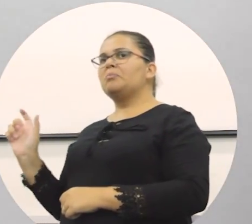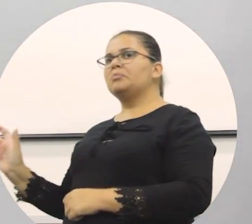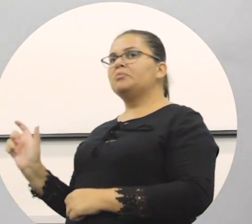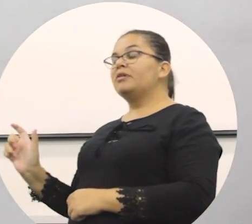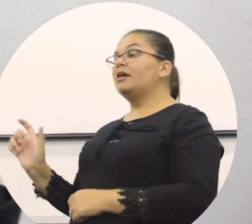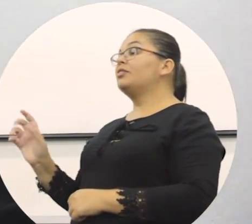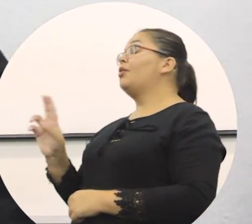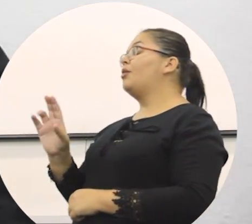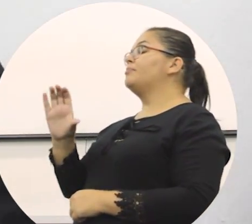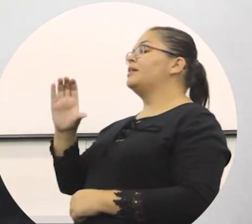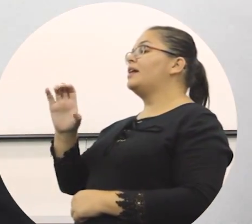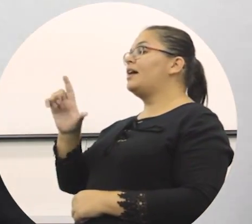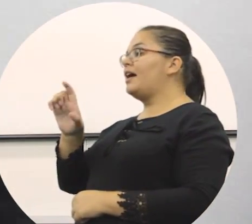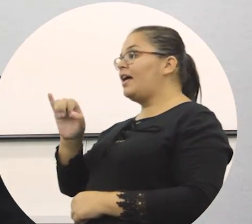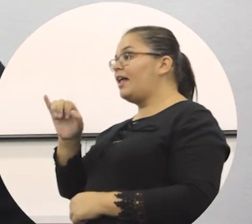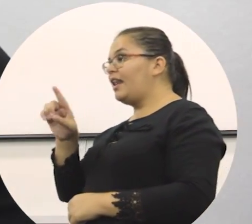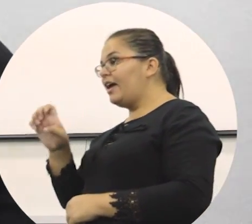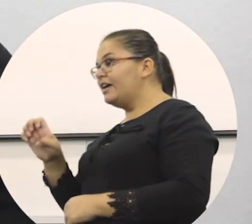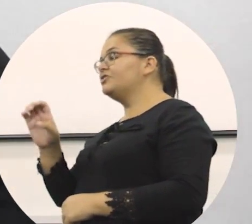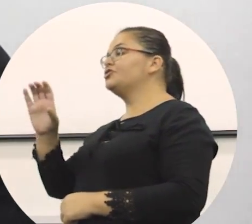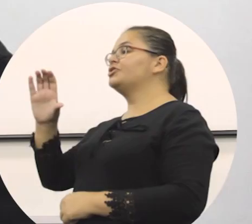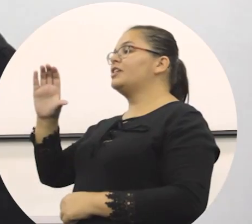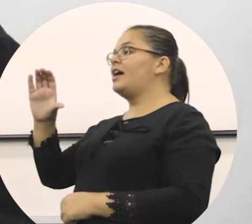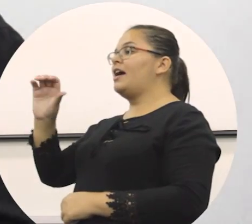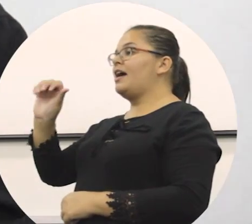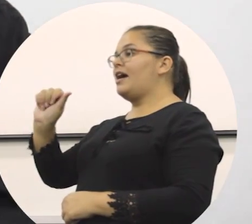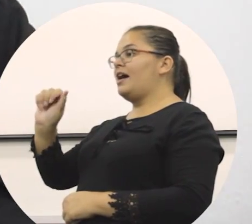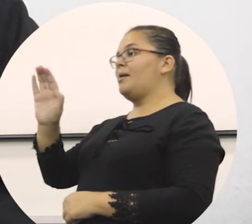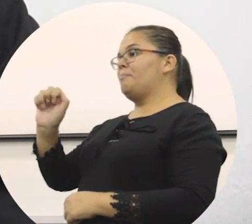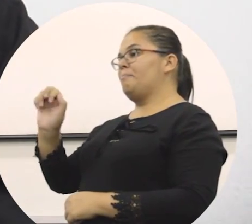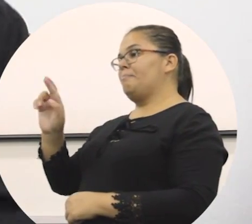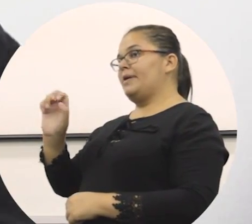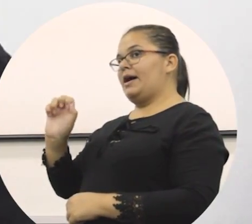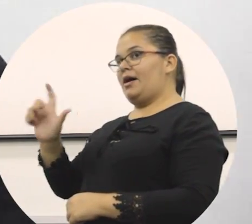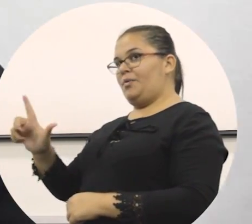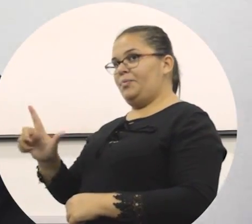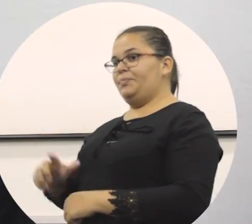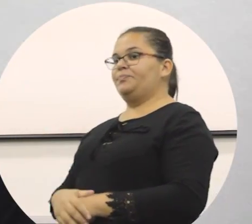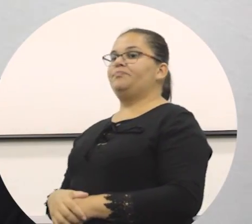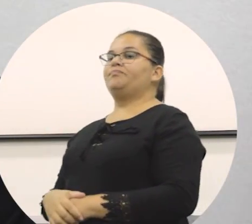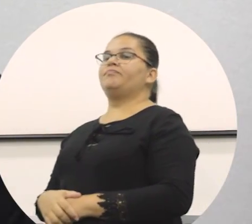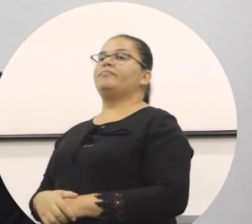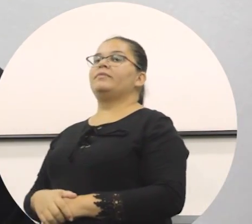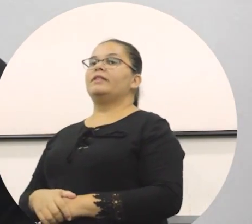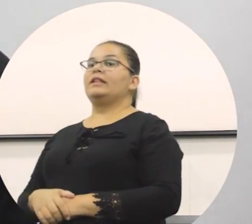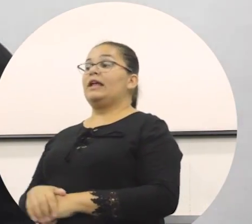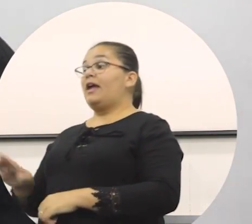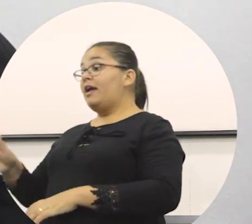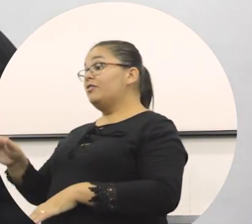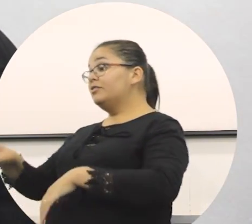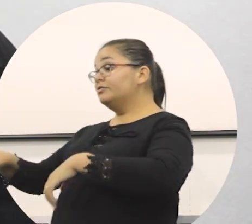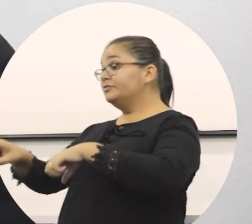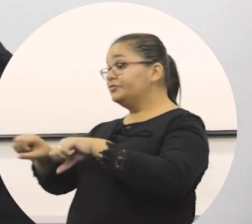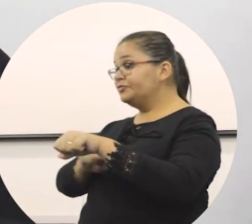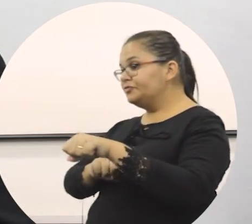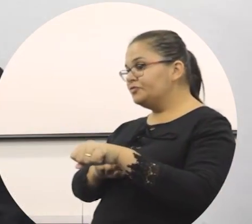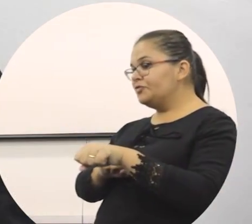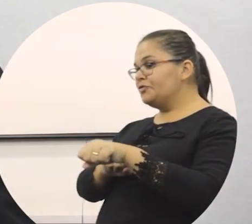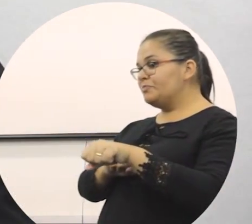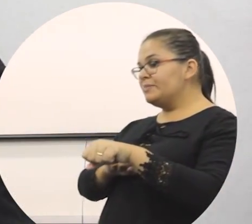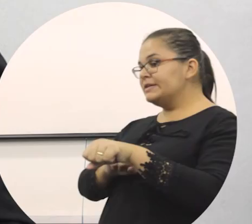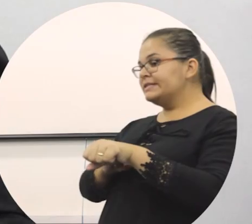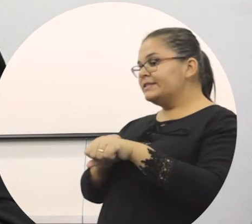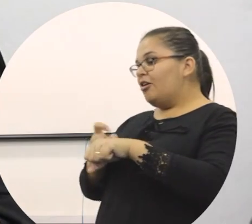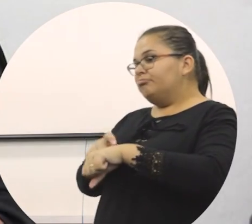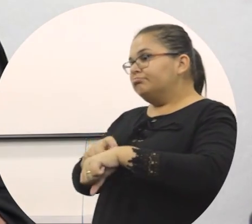Cabral. Uma do cabelo curtinho. Cleide Cabral. Eu tinha acabado de me formar naquela época e nós